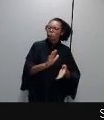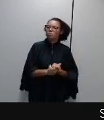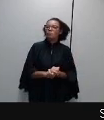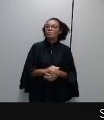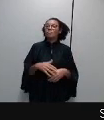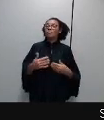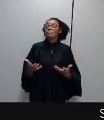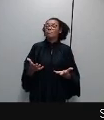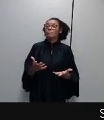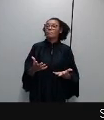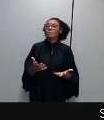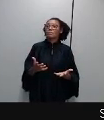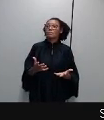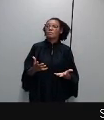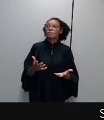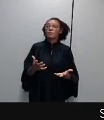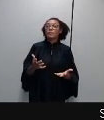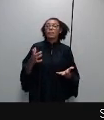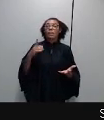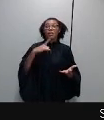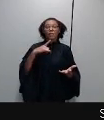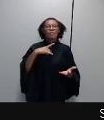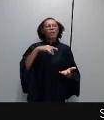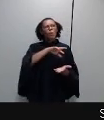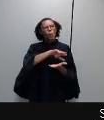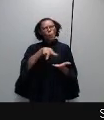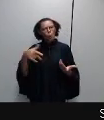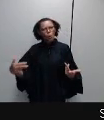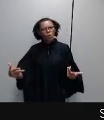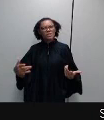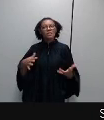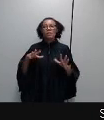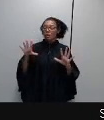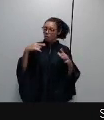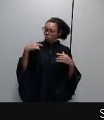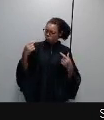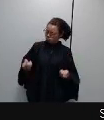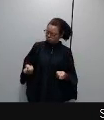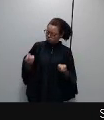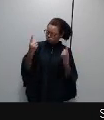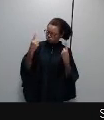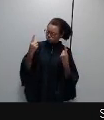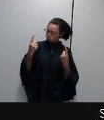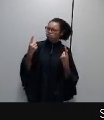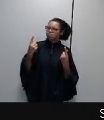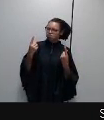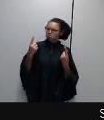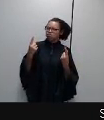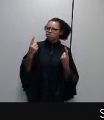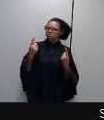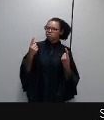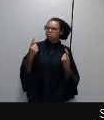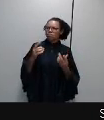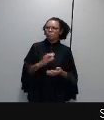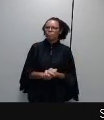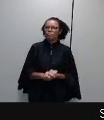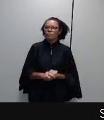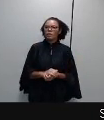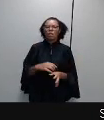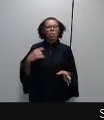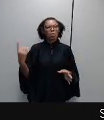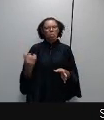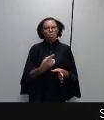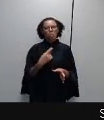as situações que que até me causam esse nós estamos